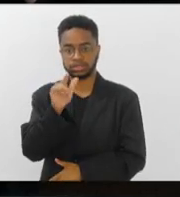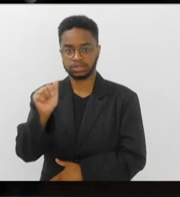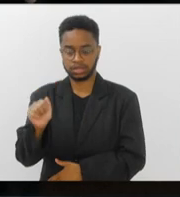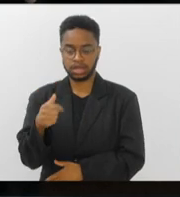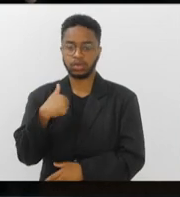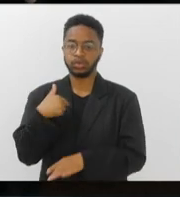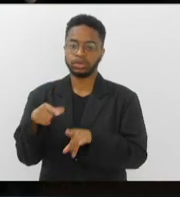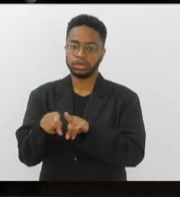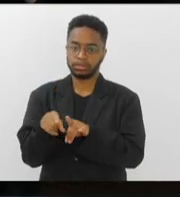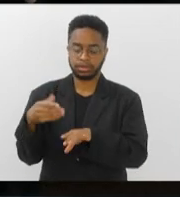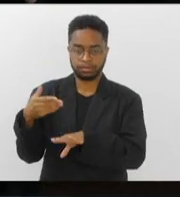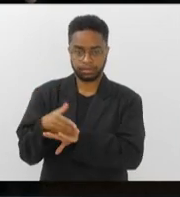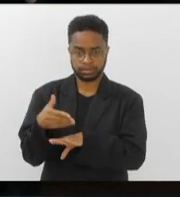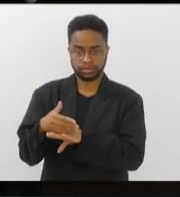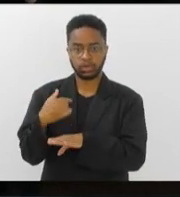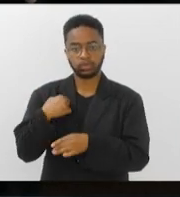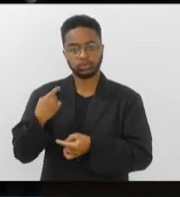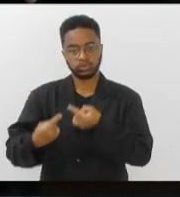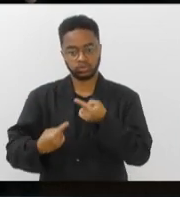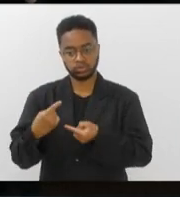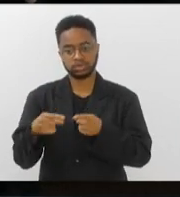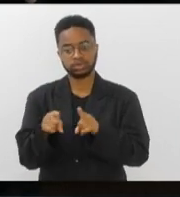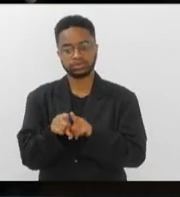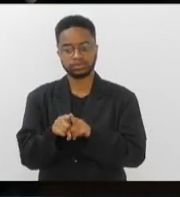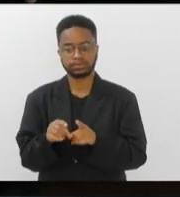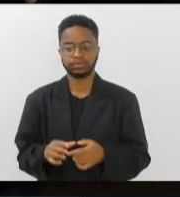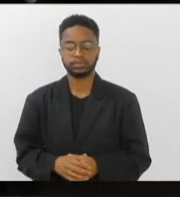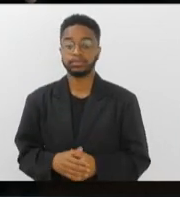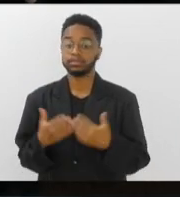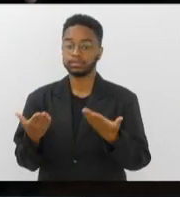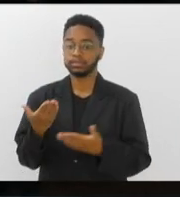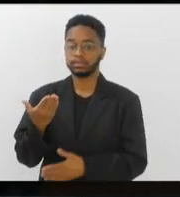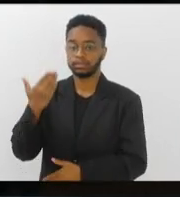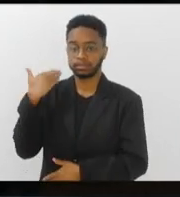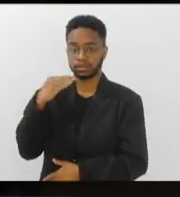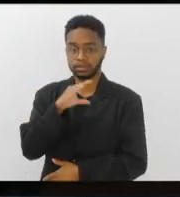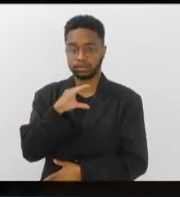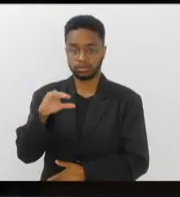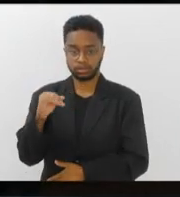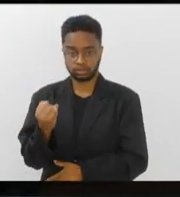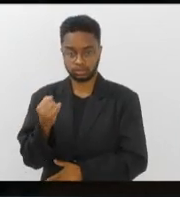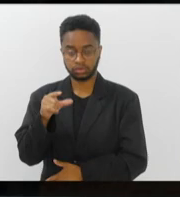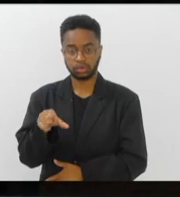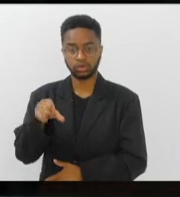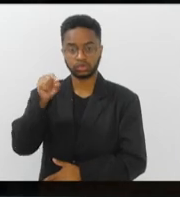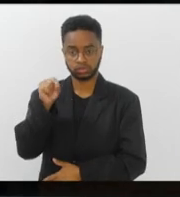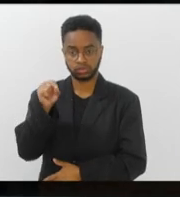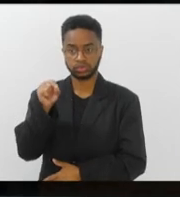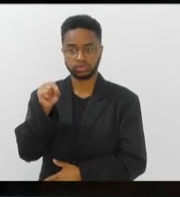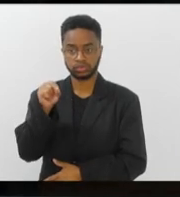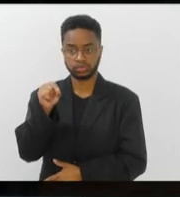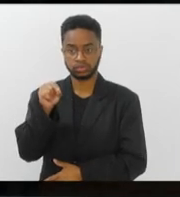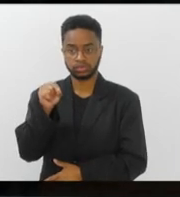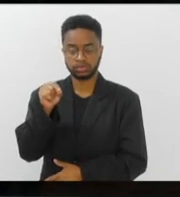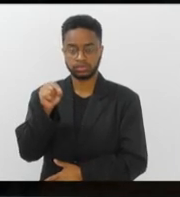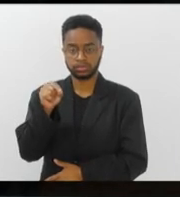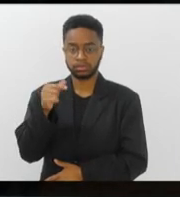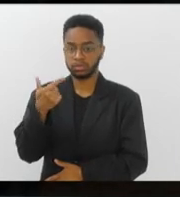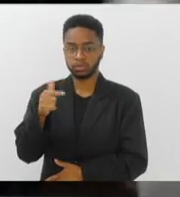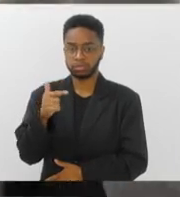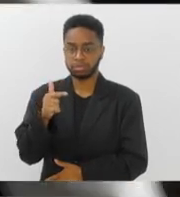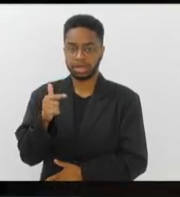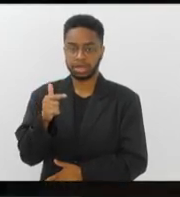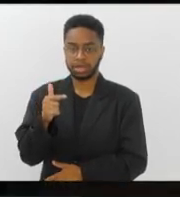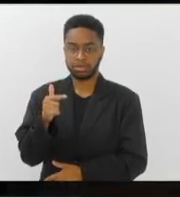participei ativamente dessa discussão. À época, a CCJ definia, para não ter invasão de competência,